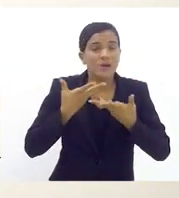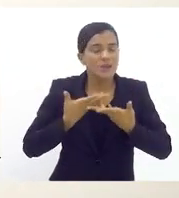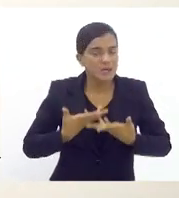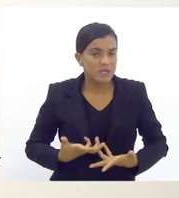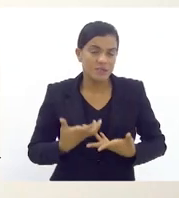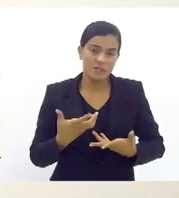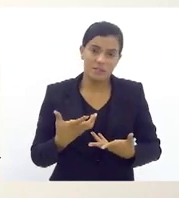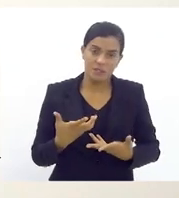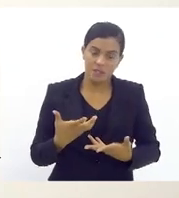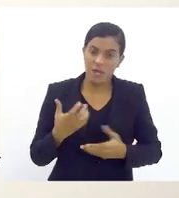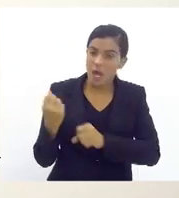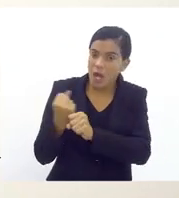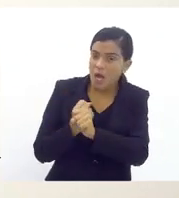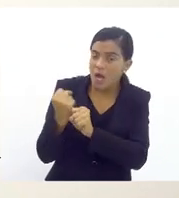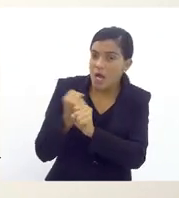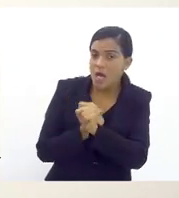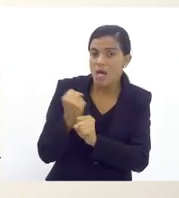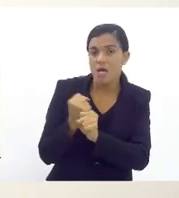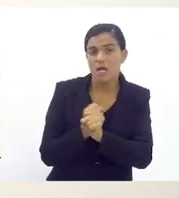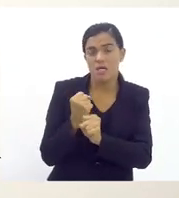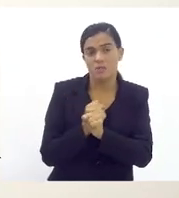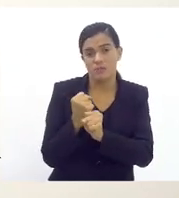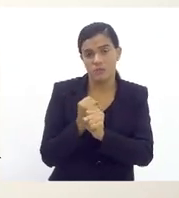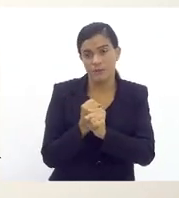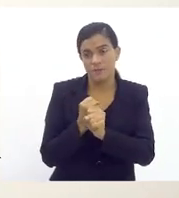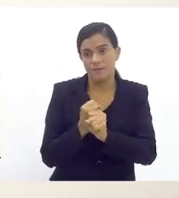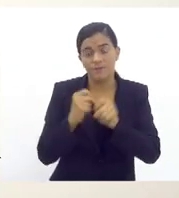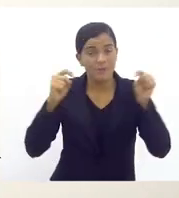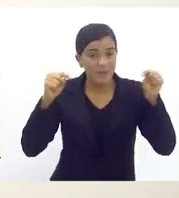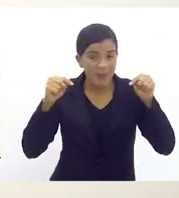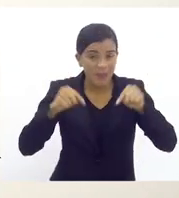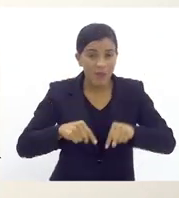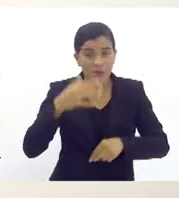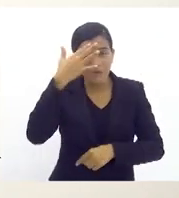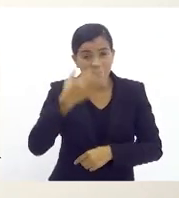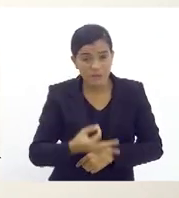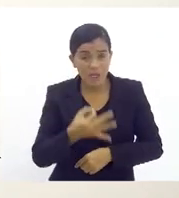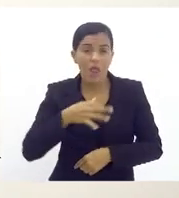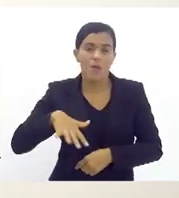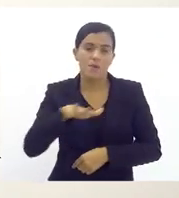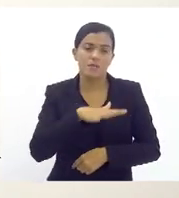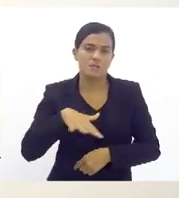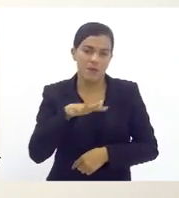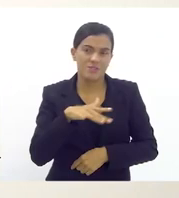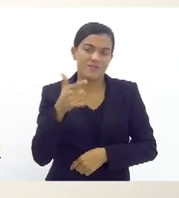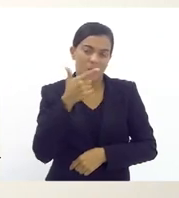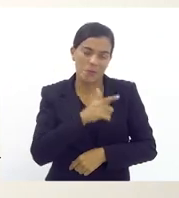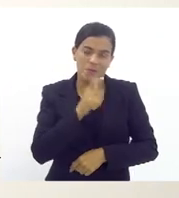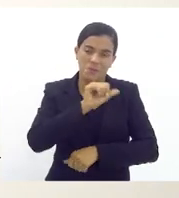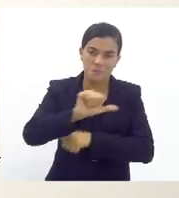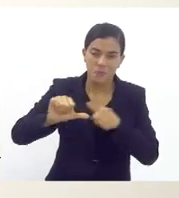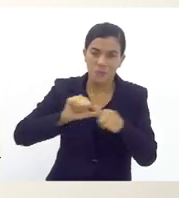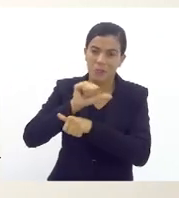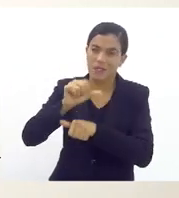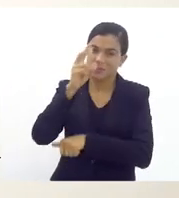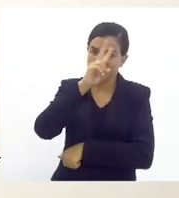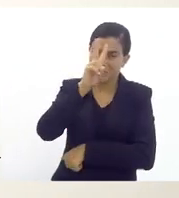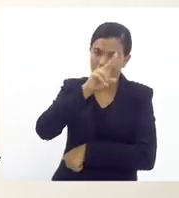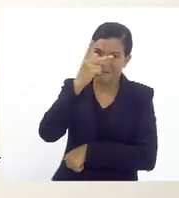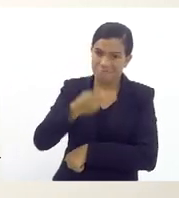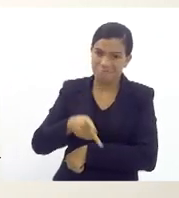eu carrego há anos na minha vida. E aqui a gente tem, eu tenho certeza que é um espaço onde a gente vai conseguir mudar essa história desse